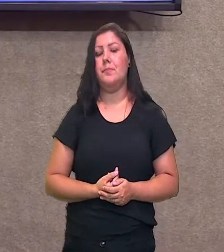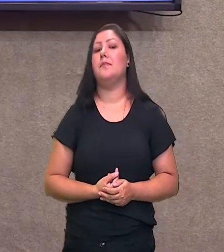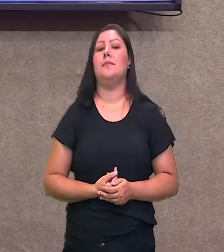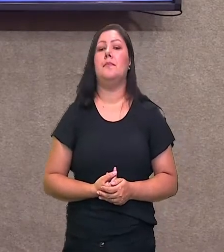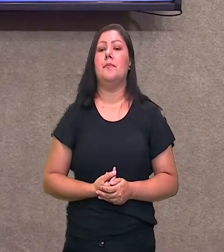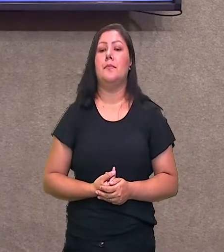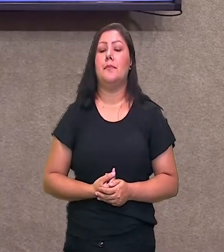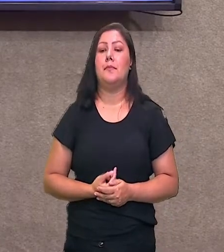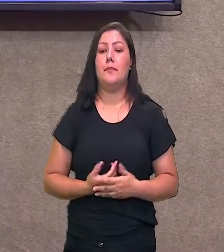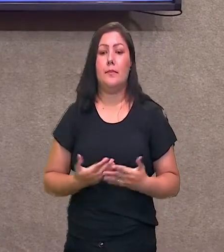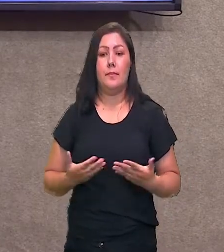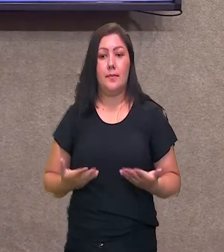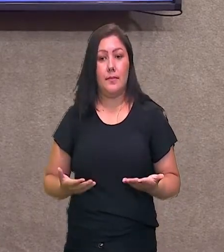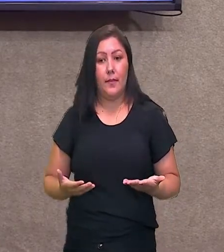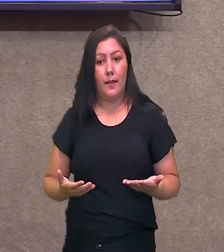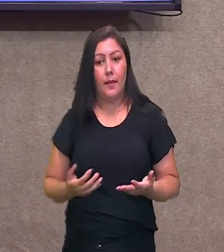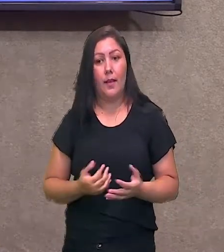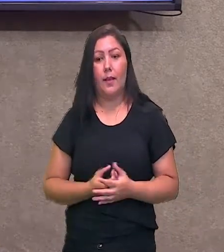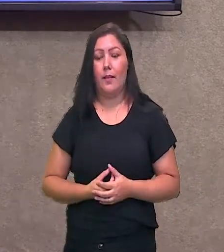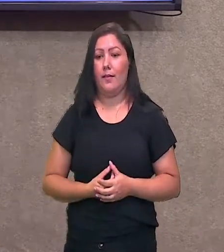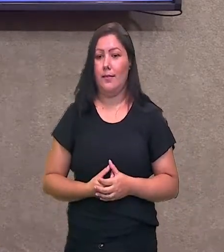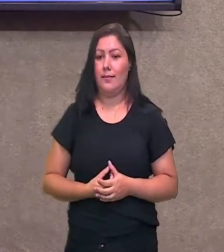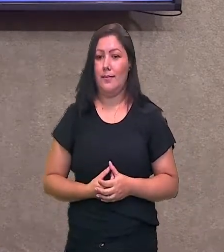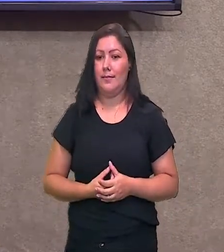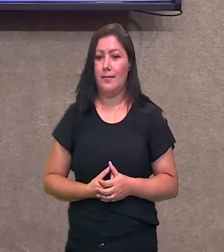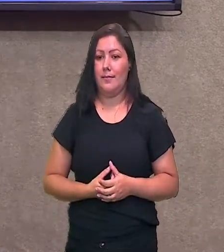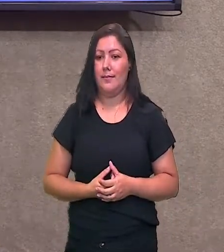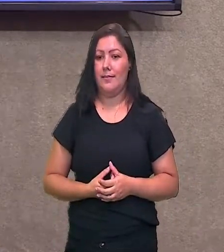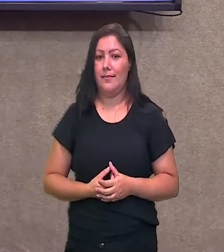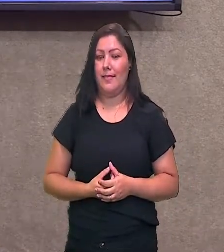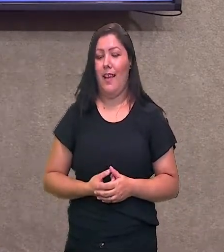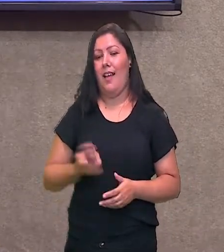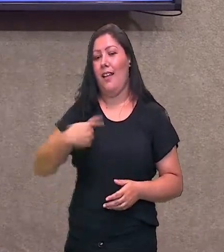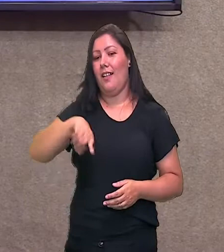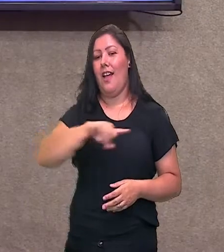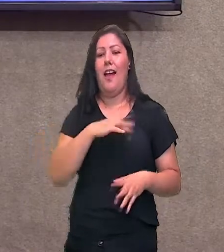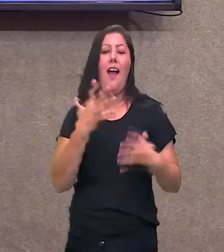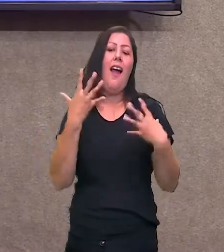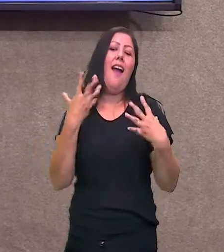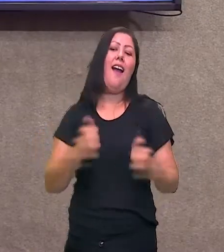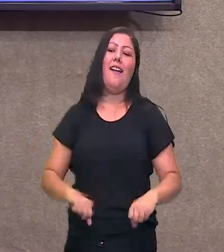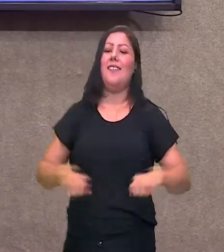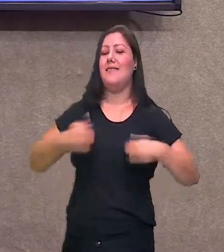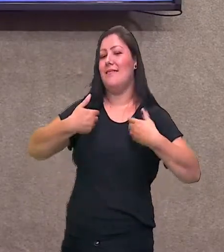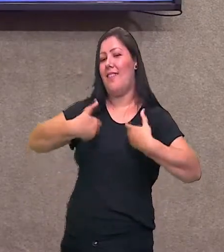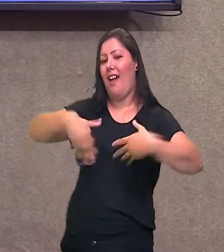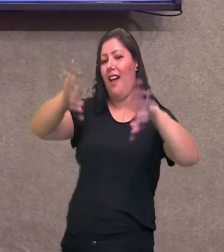Certo? Mas também não é por isso que podemos aceitar que a coisa...